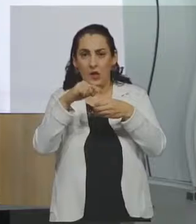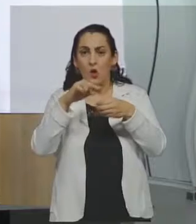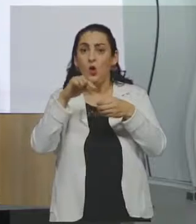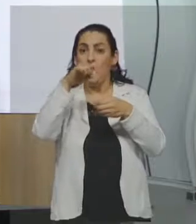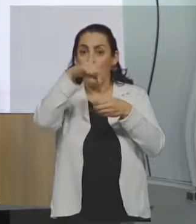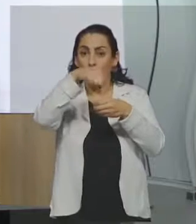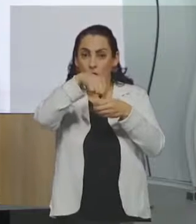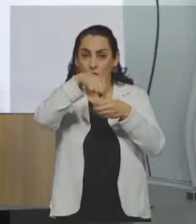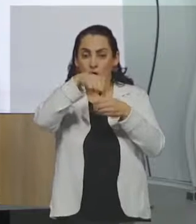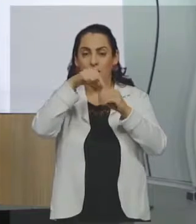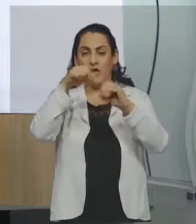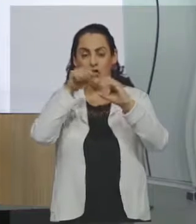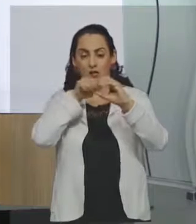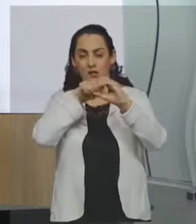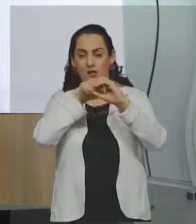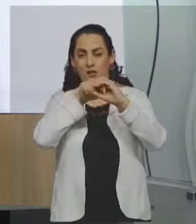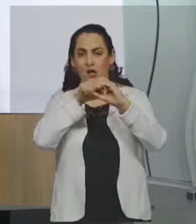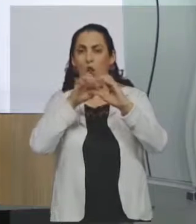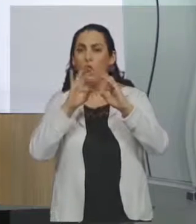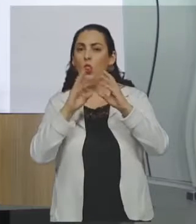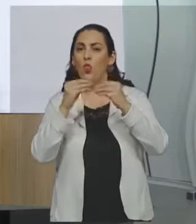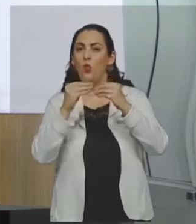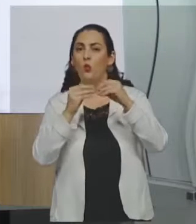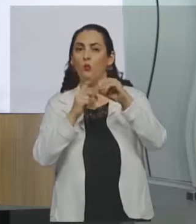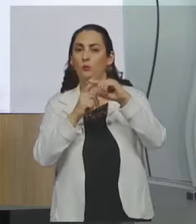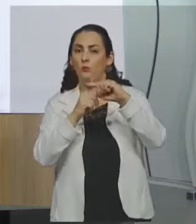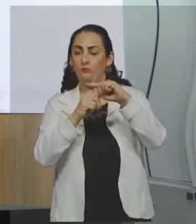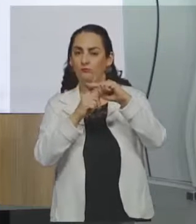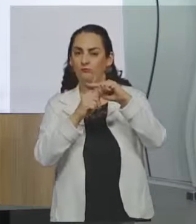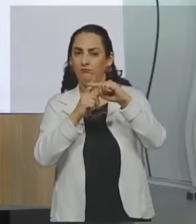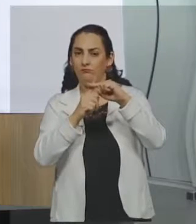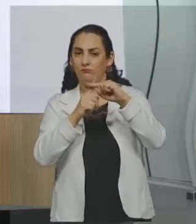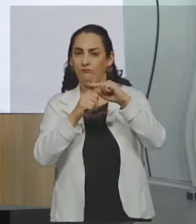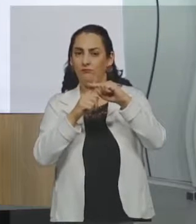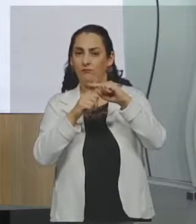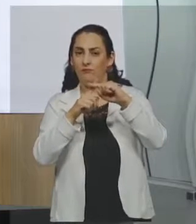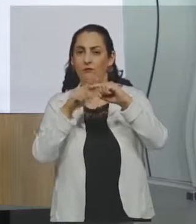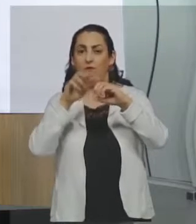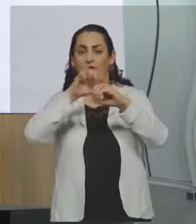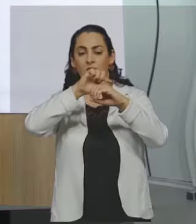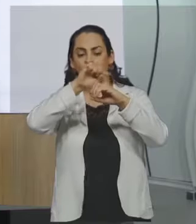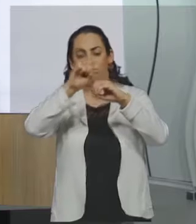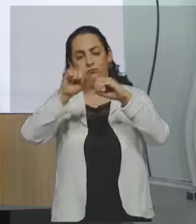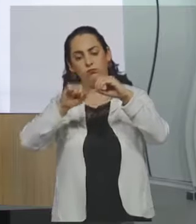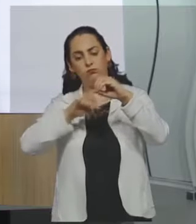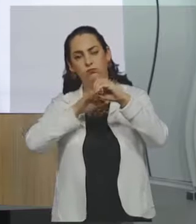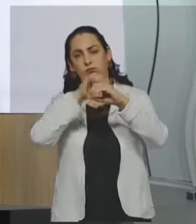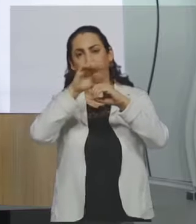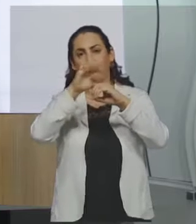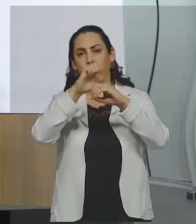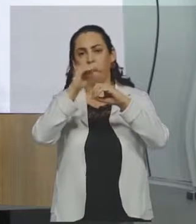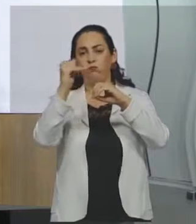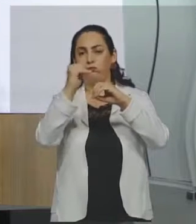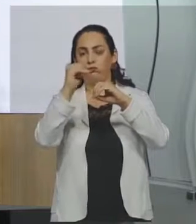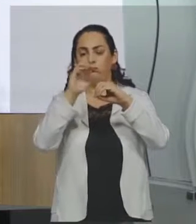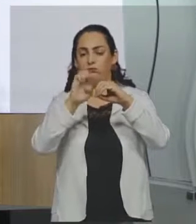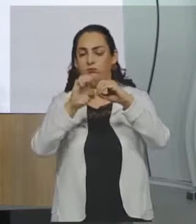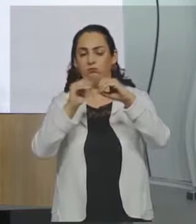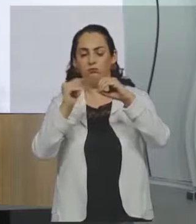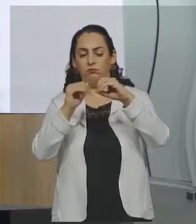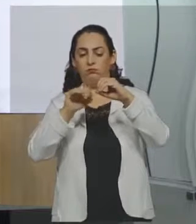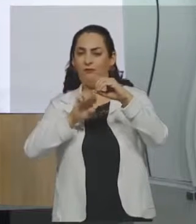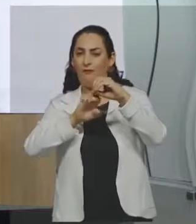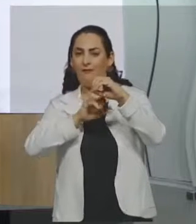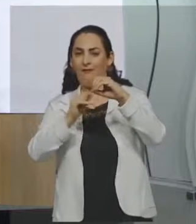totalmente distribuída, né, ali na esfera, e ali havia incrustado então essa carga negativa. Como que um